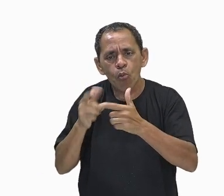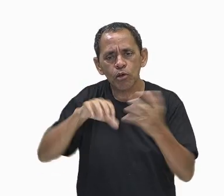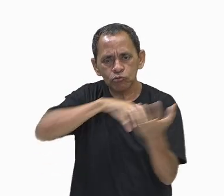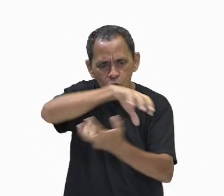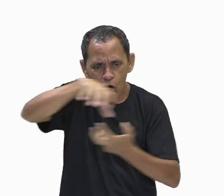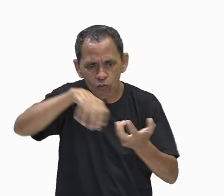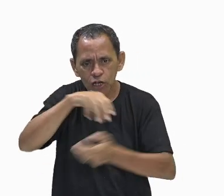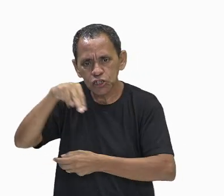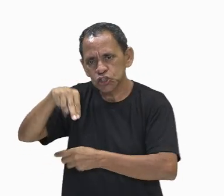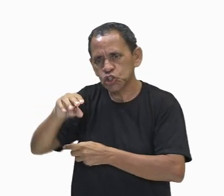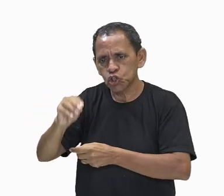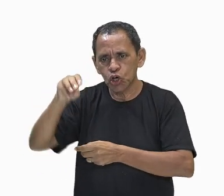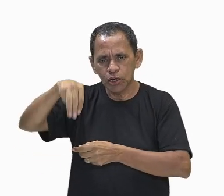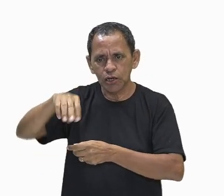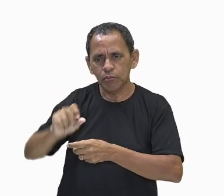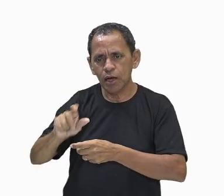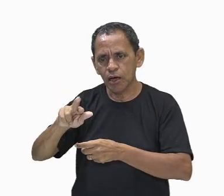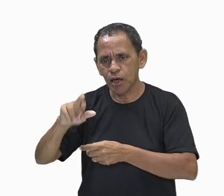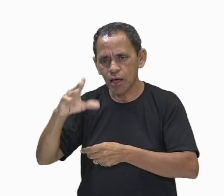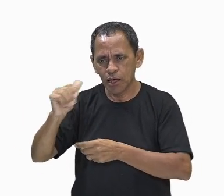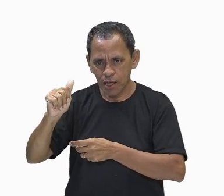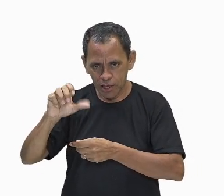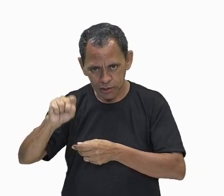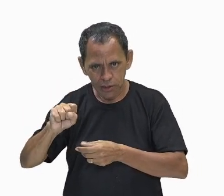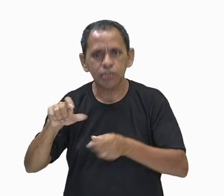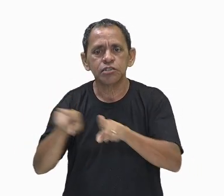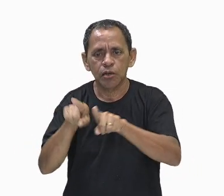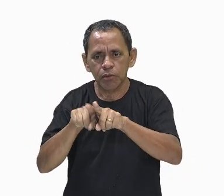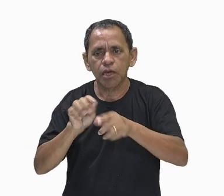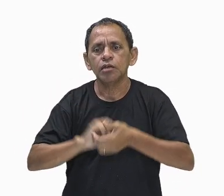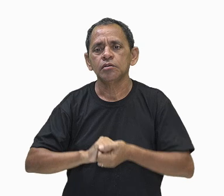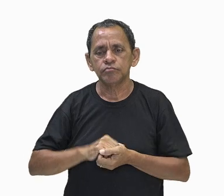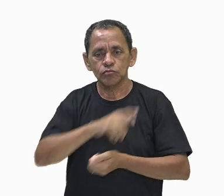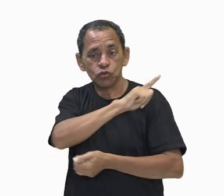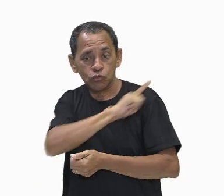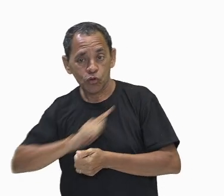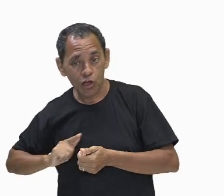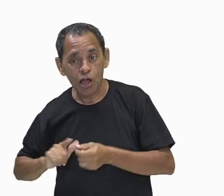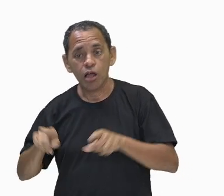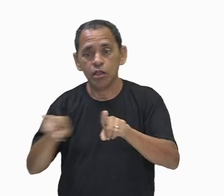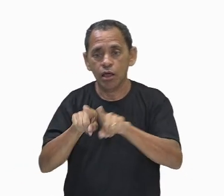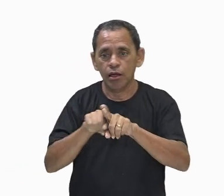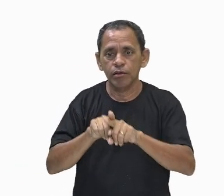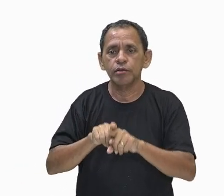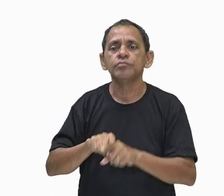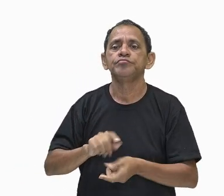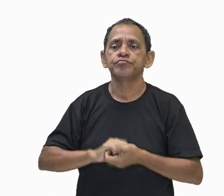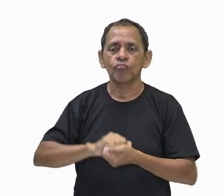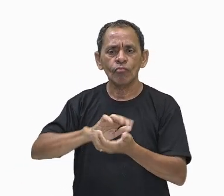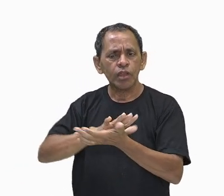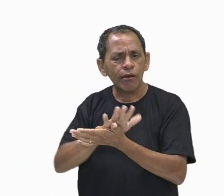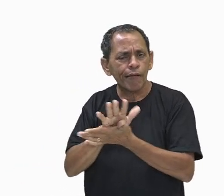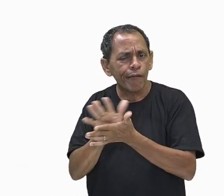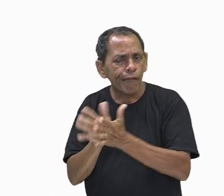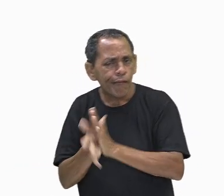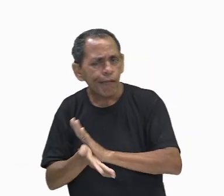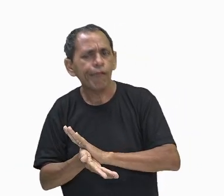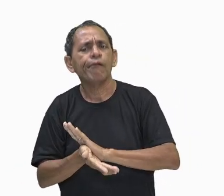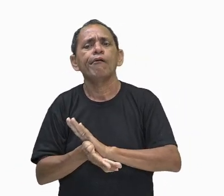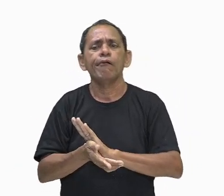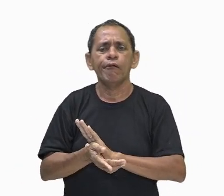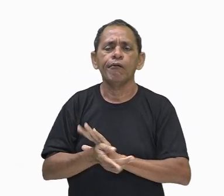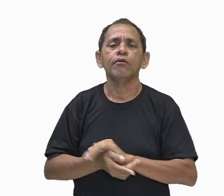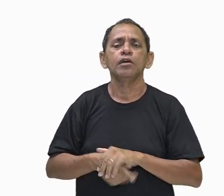dos nomarcas, governantes dos nomos, que tentaram desestabilizar a imagem do faraó. A revolta foi contida e,